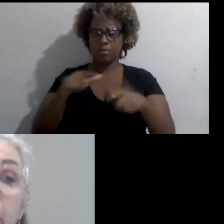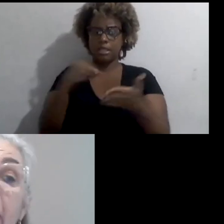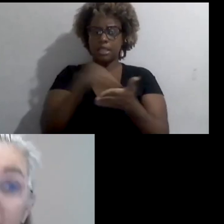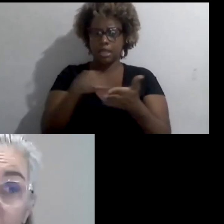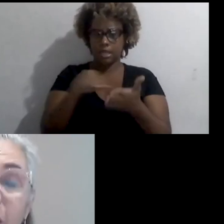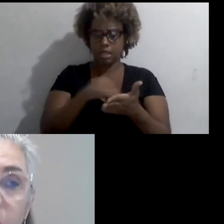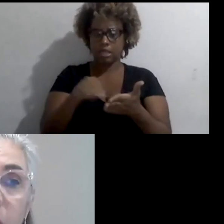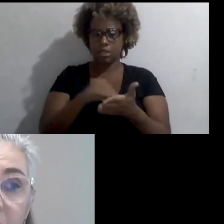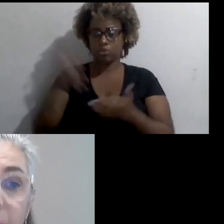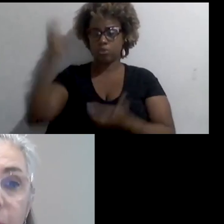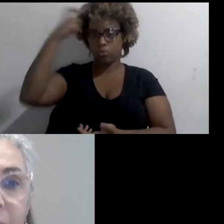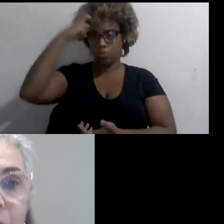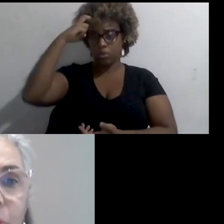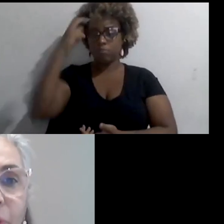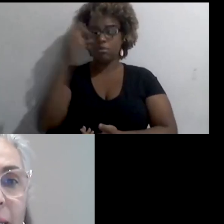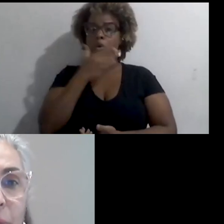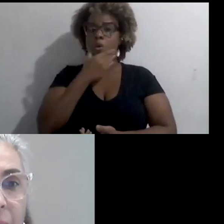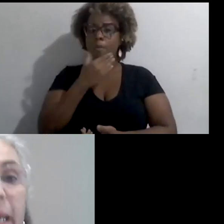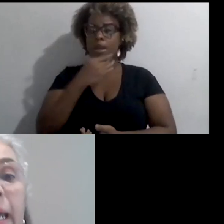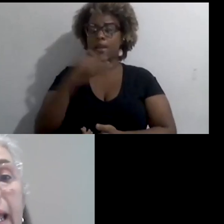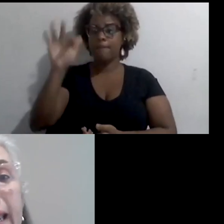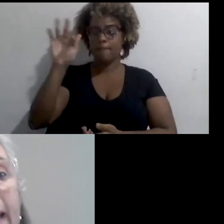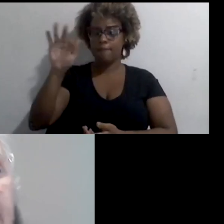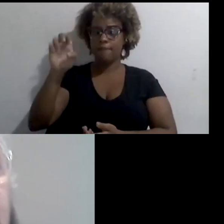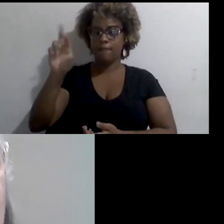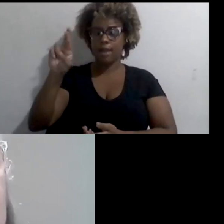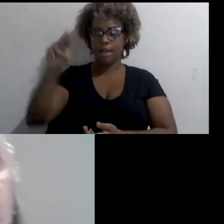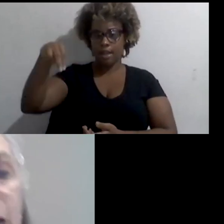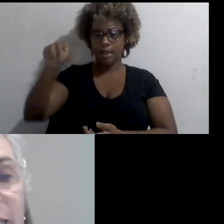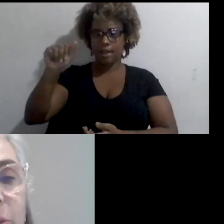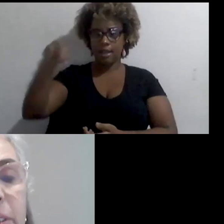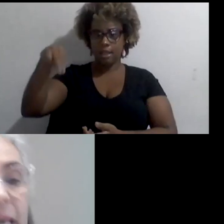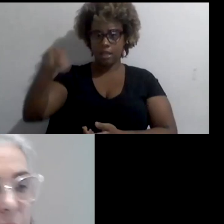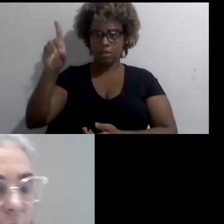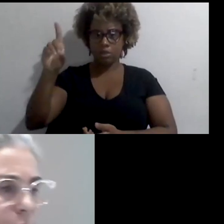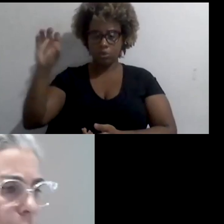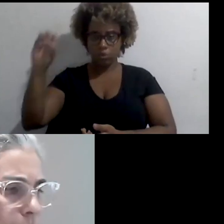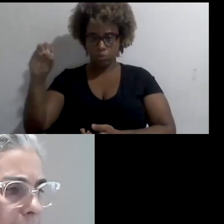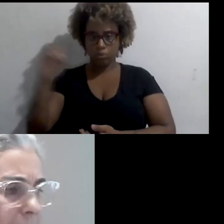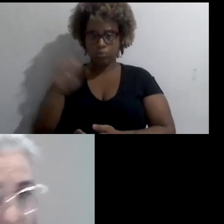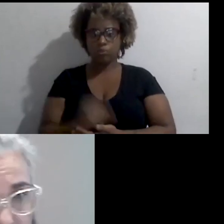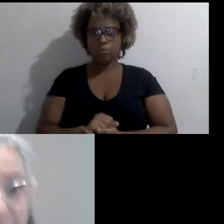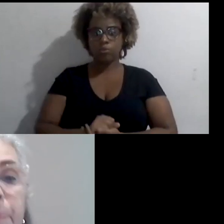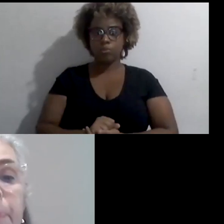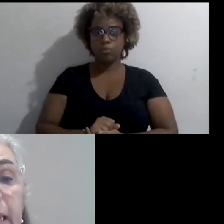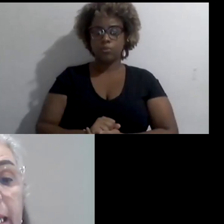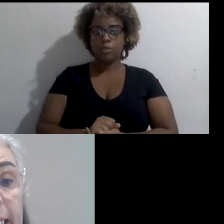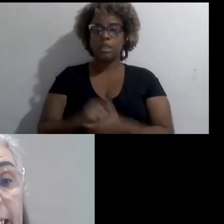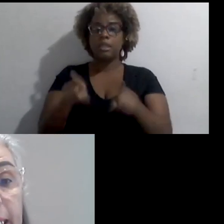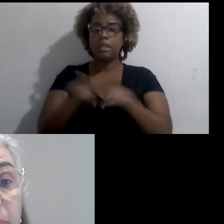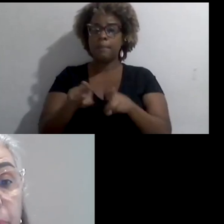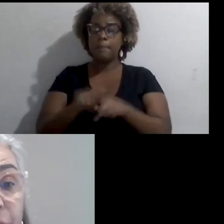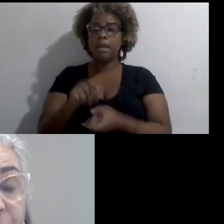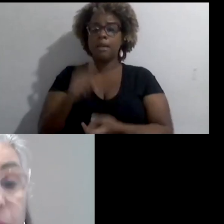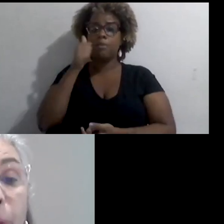Passos. Eu acho que é uma coisa bem importante que eu estou falando, né? Fernando Passos e a senhora, doutora Marcele. E